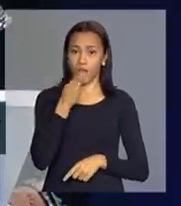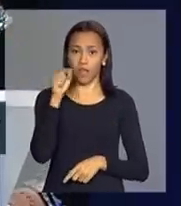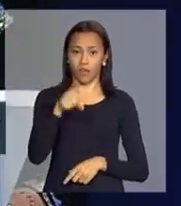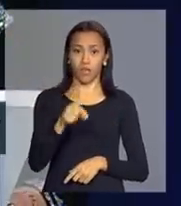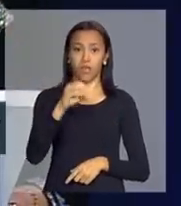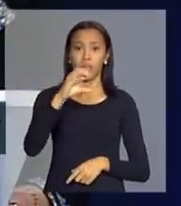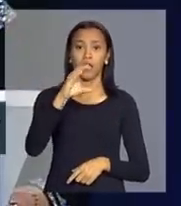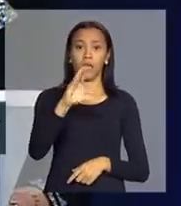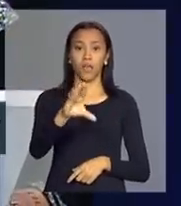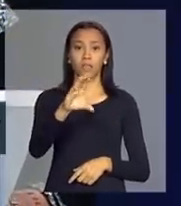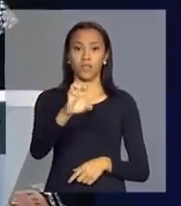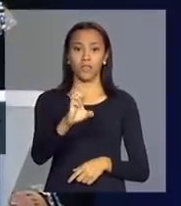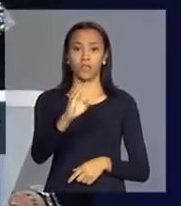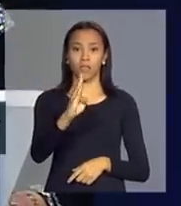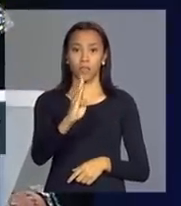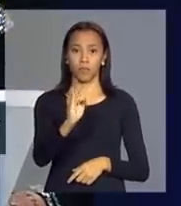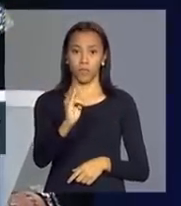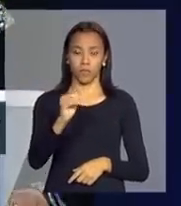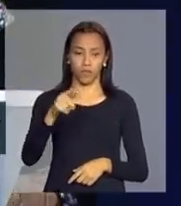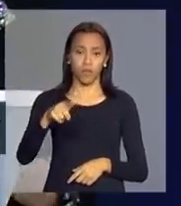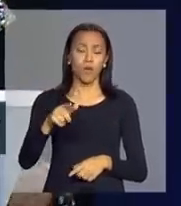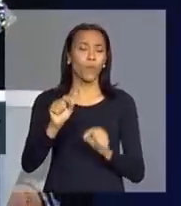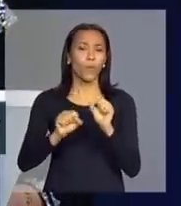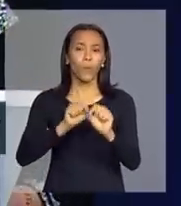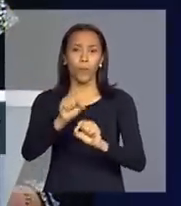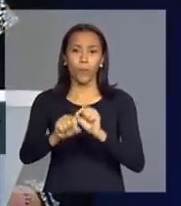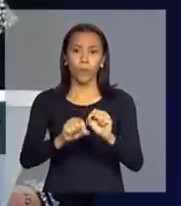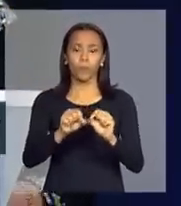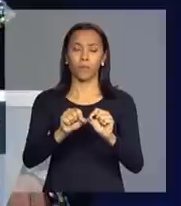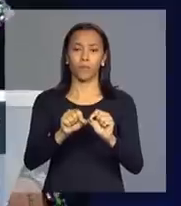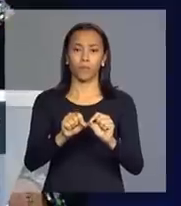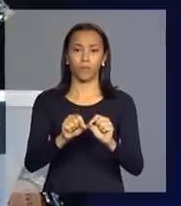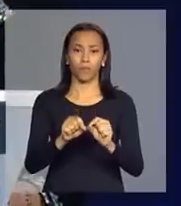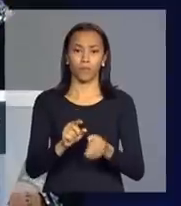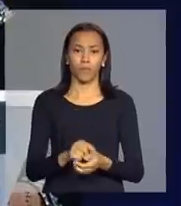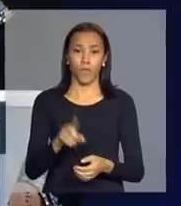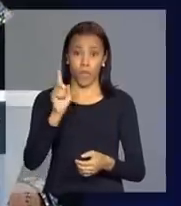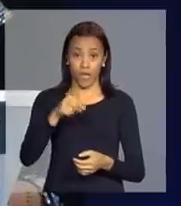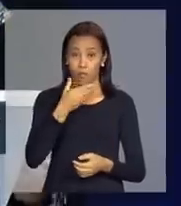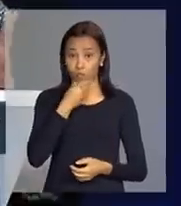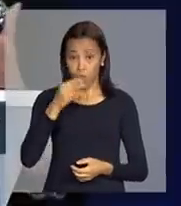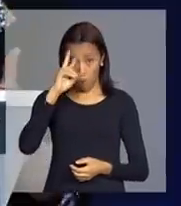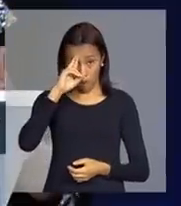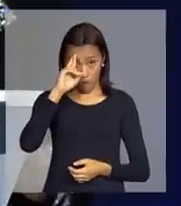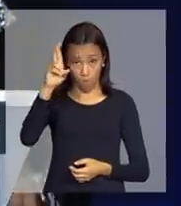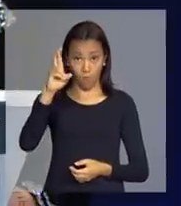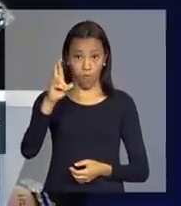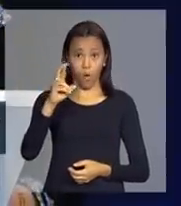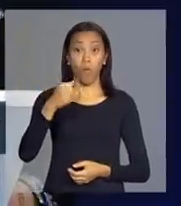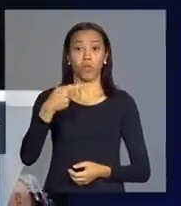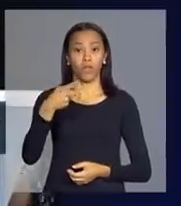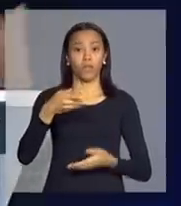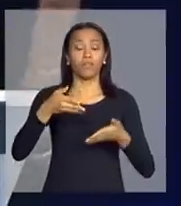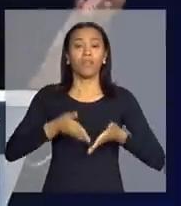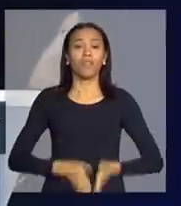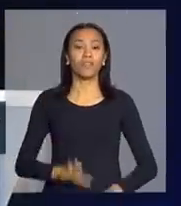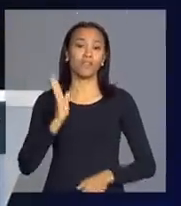SEBIC, dirigida por um mineiro